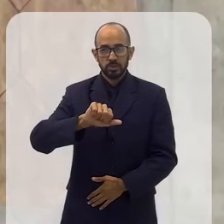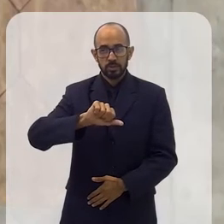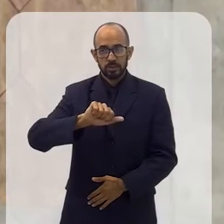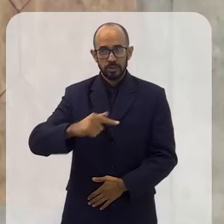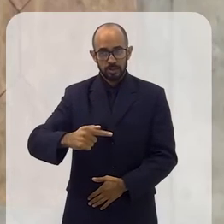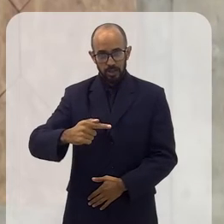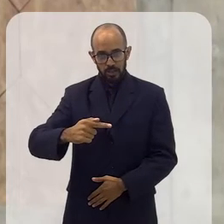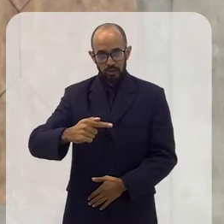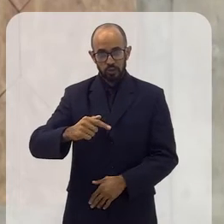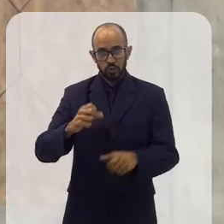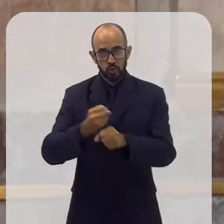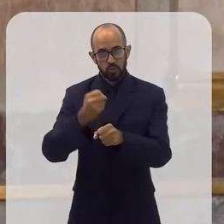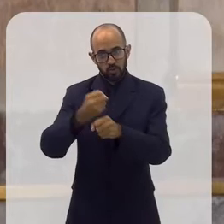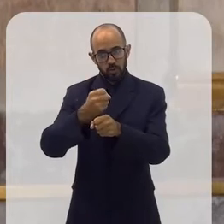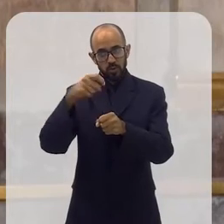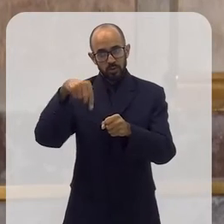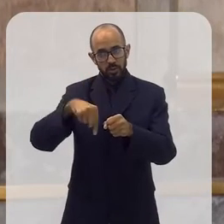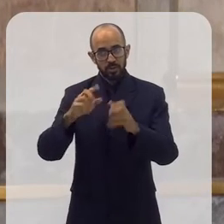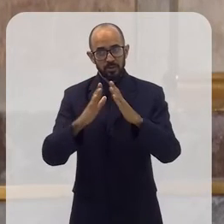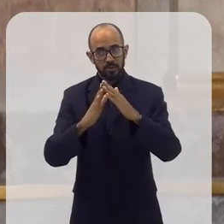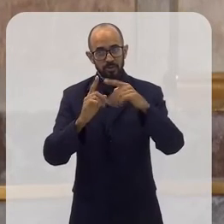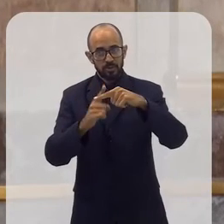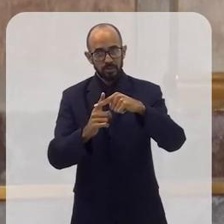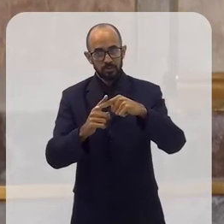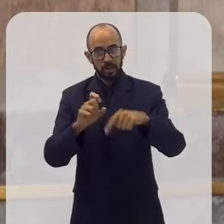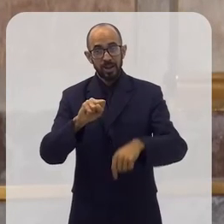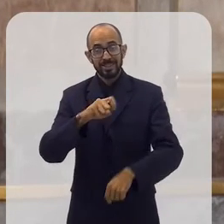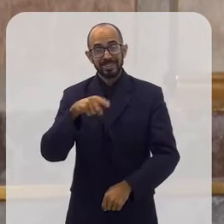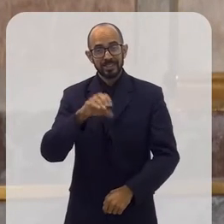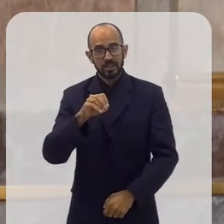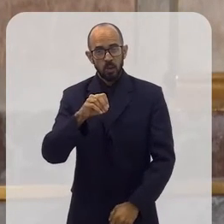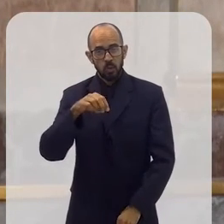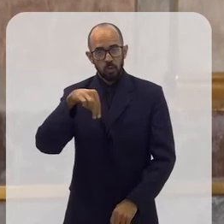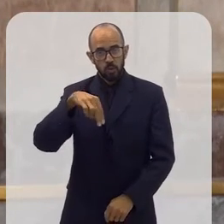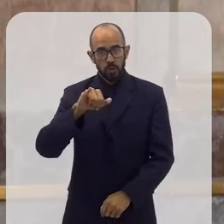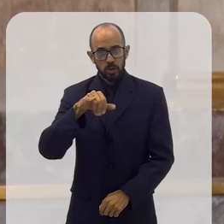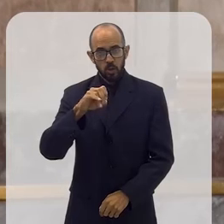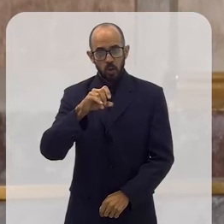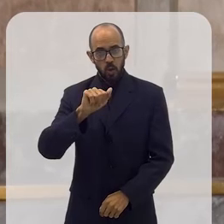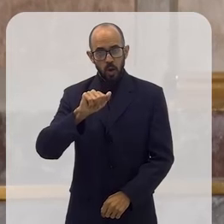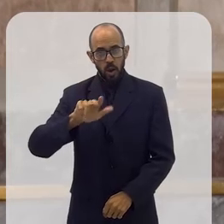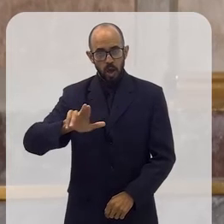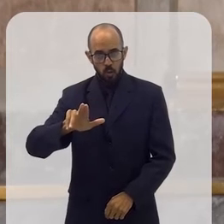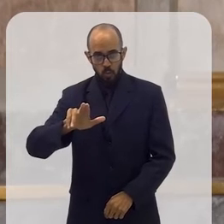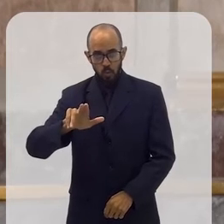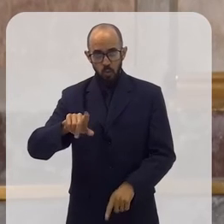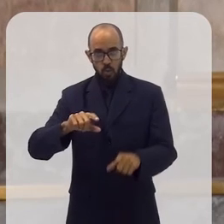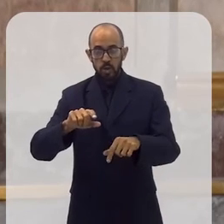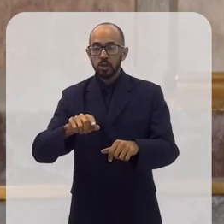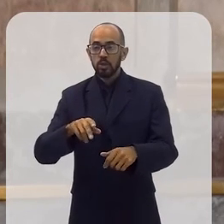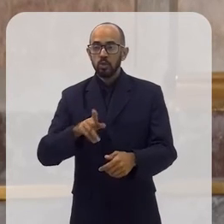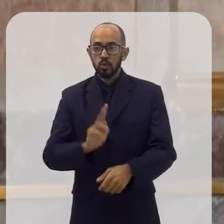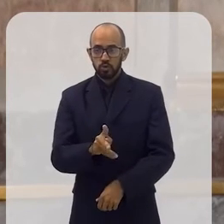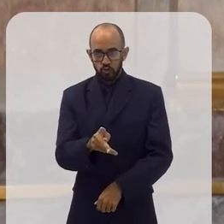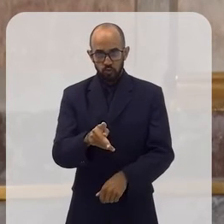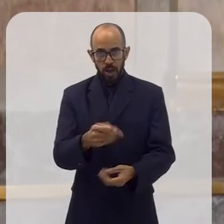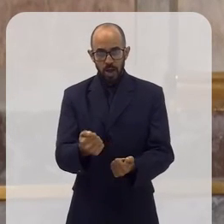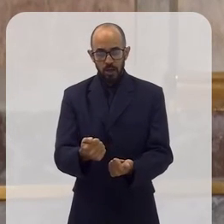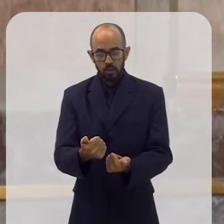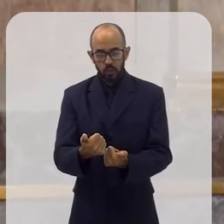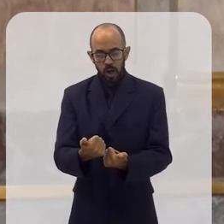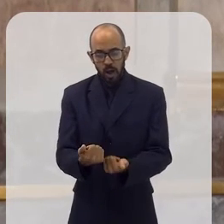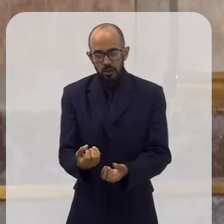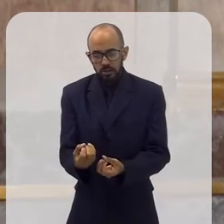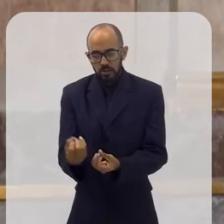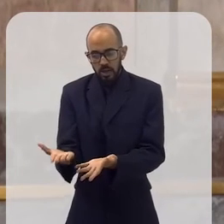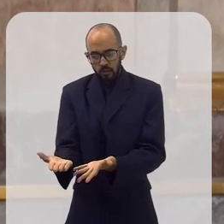1917. Isso. Construíram esta linda catedral para São Nicolau e continuaram a servir